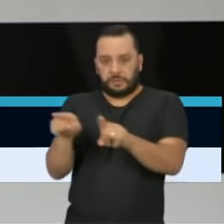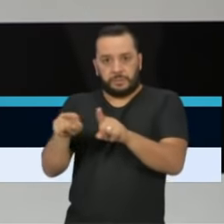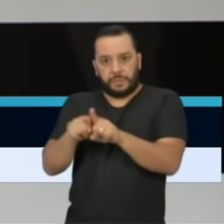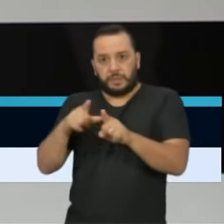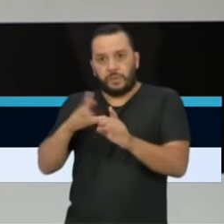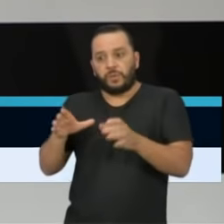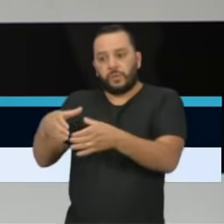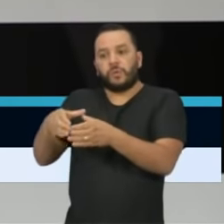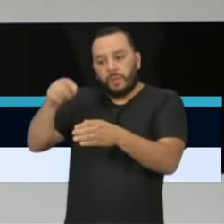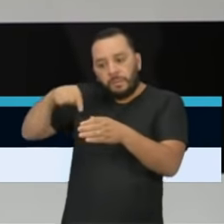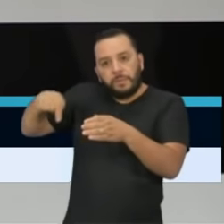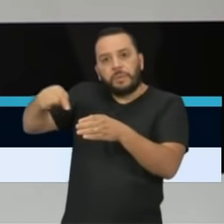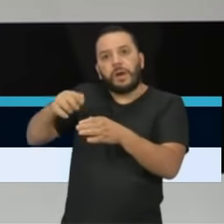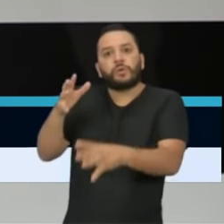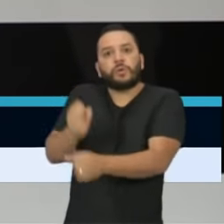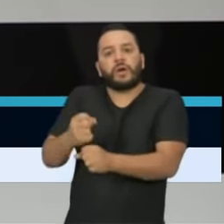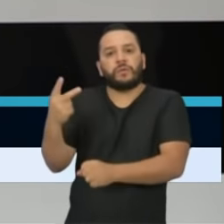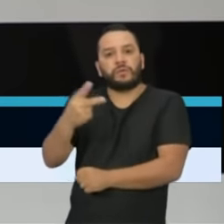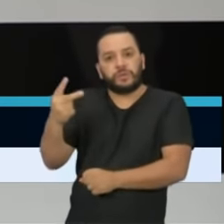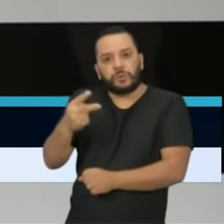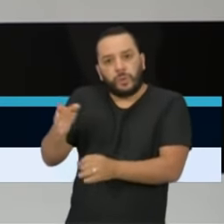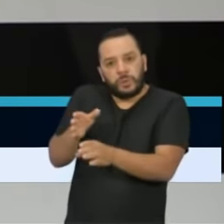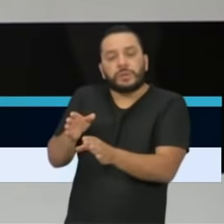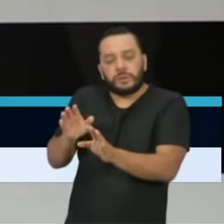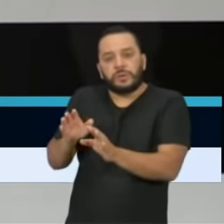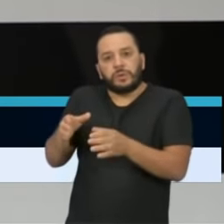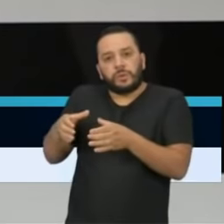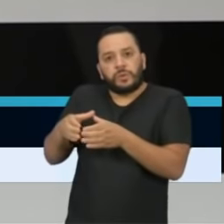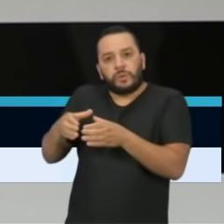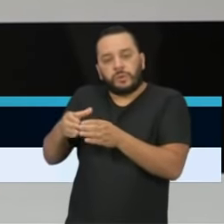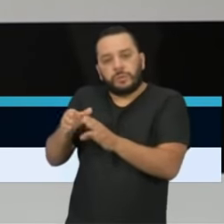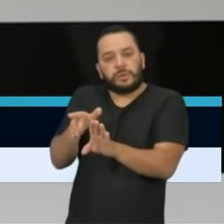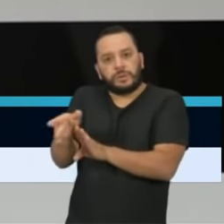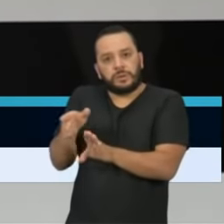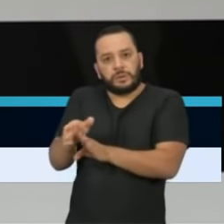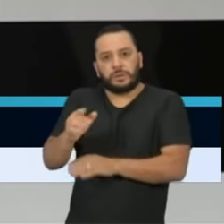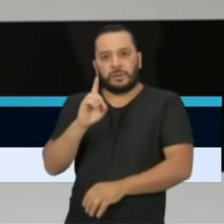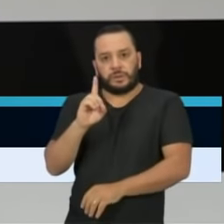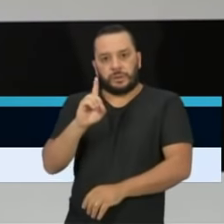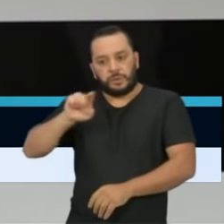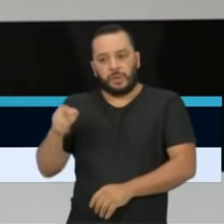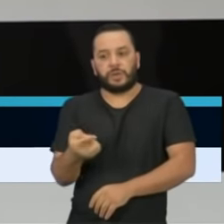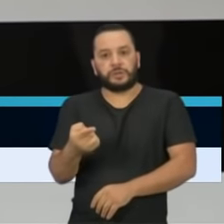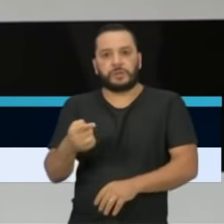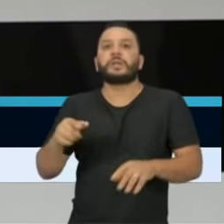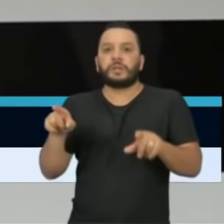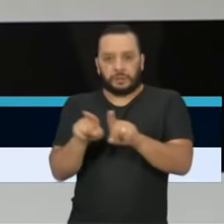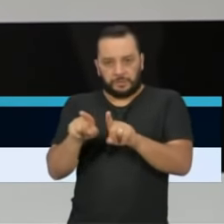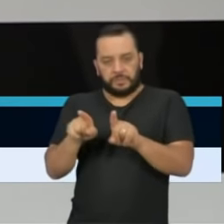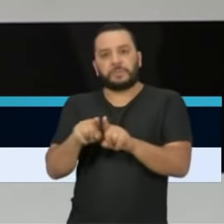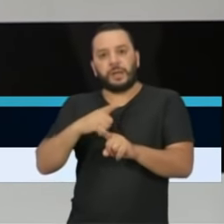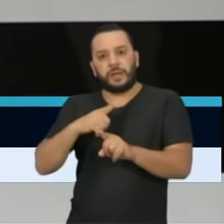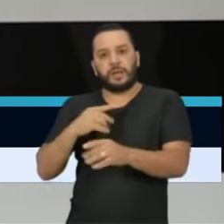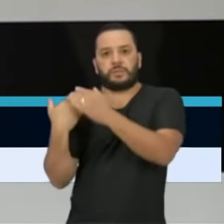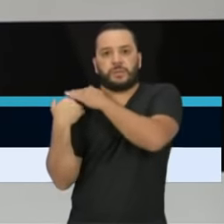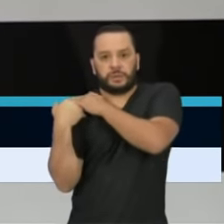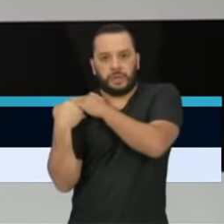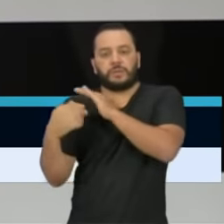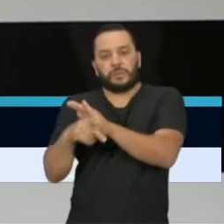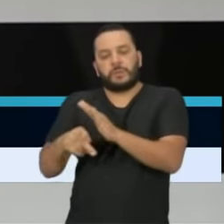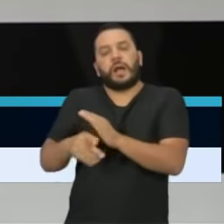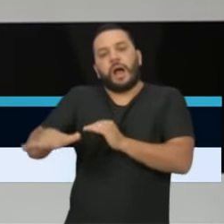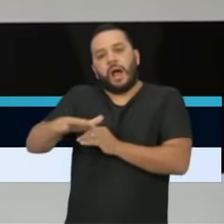com 22 profissionais da consultoria da Deloitte, ao lado daqueles que são responsáveis pela área econômica e a área